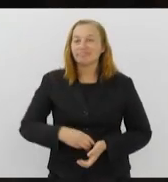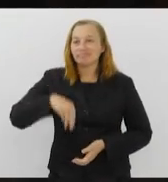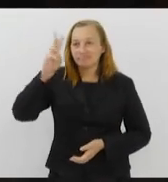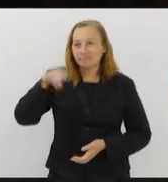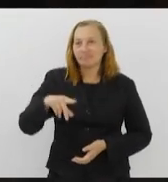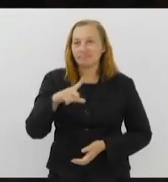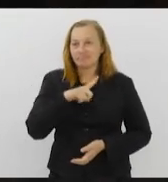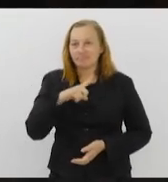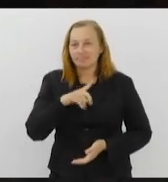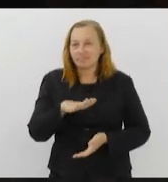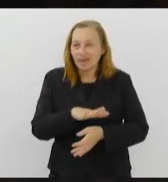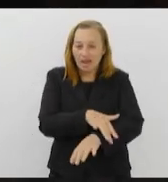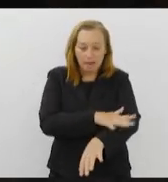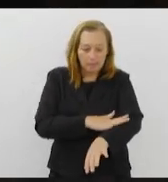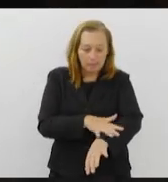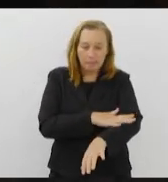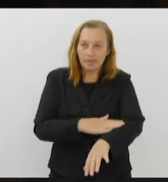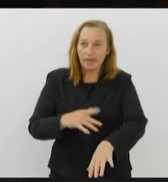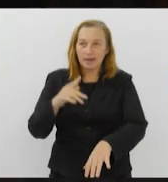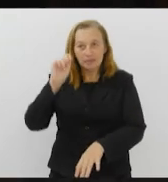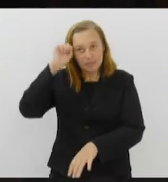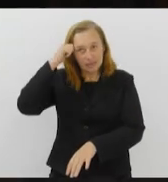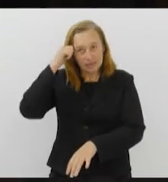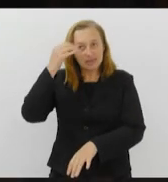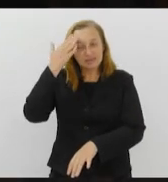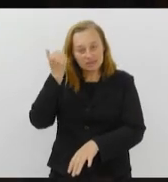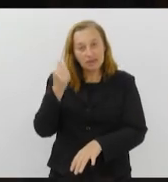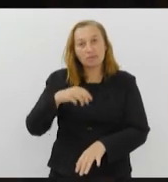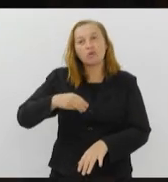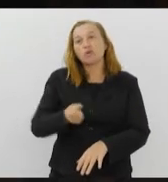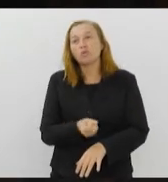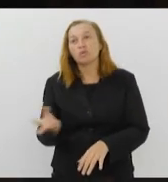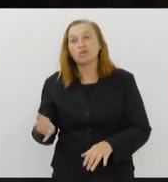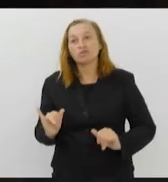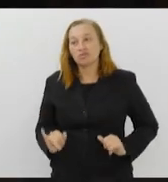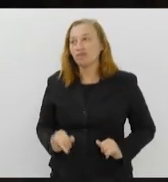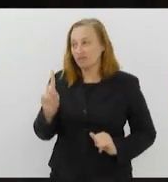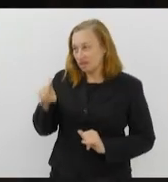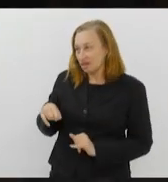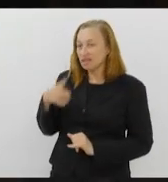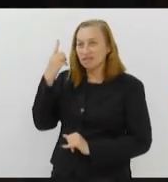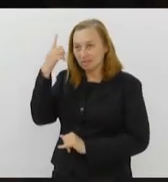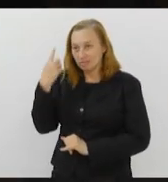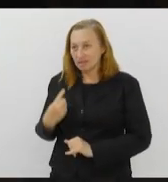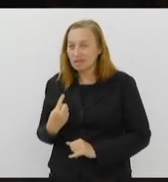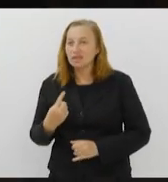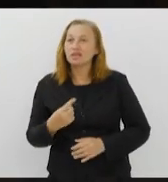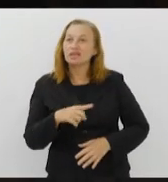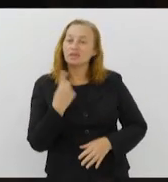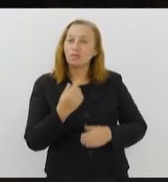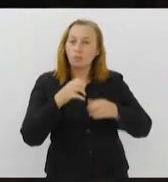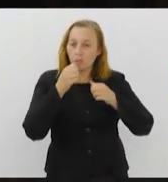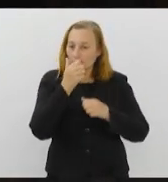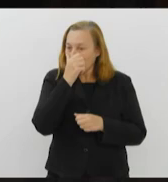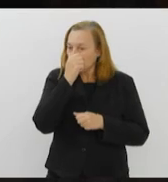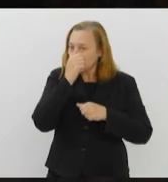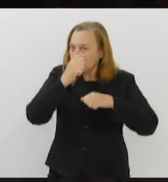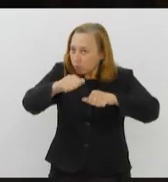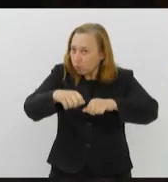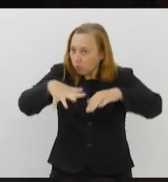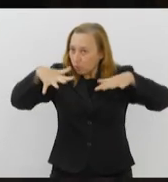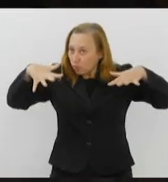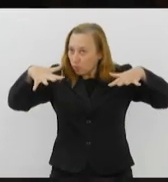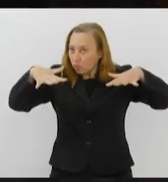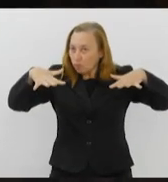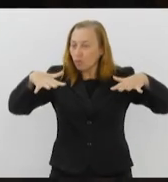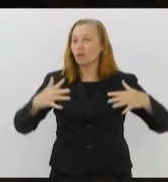pele preta é que sabe o quanto isso custa, né, deputada Dani? E as nossas galerias continuam ocupadas aí pelos nossos,